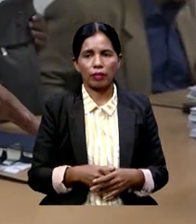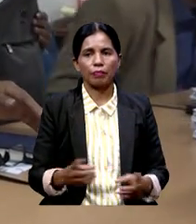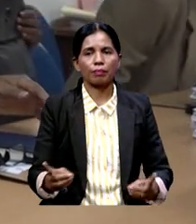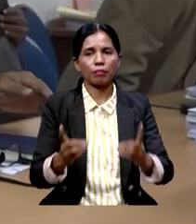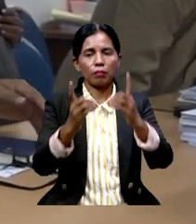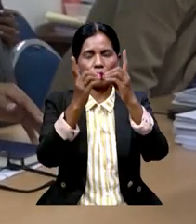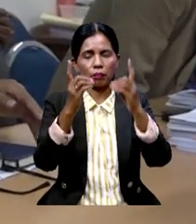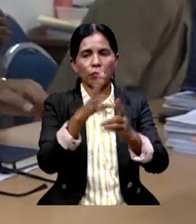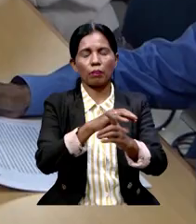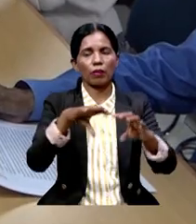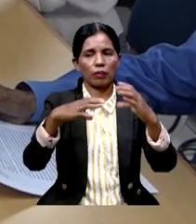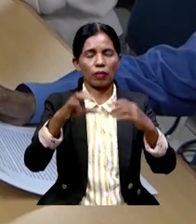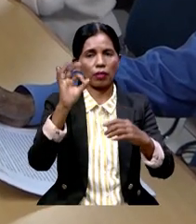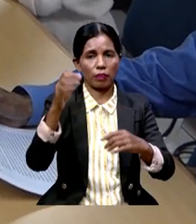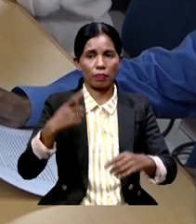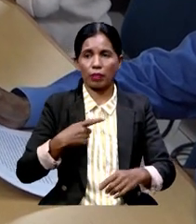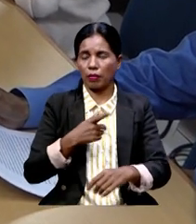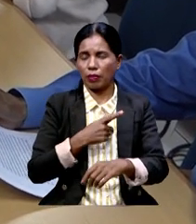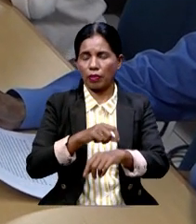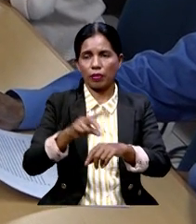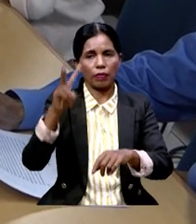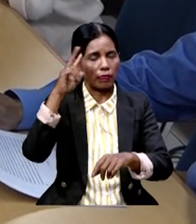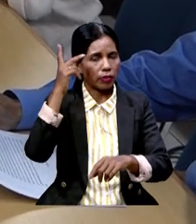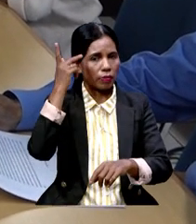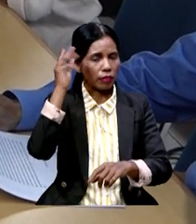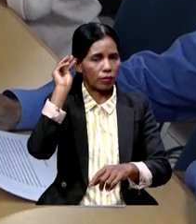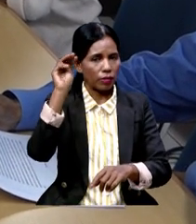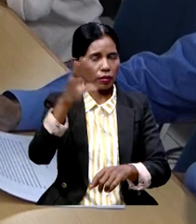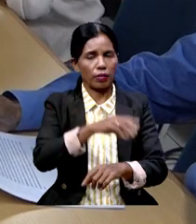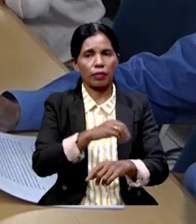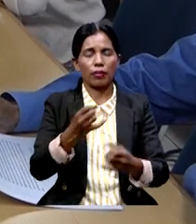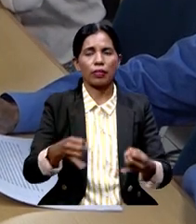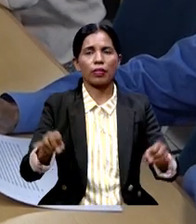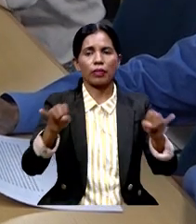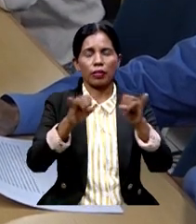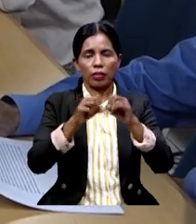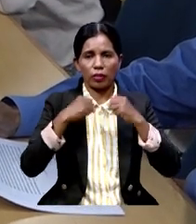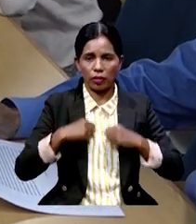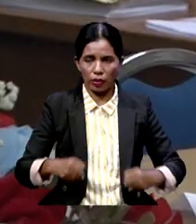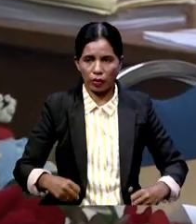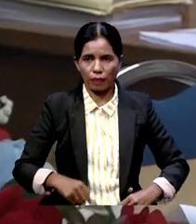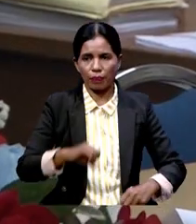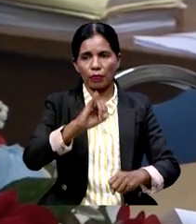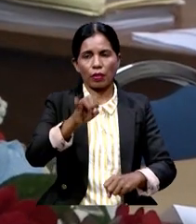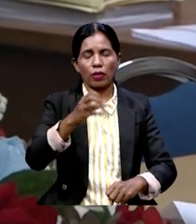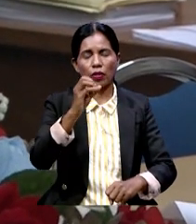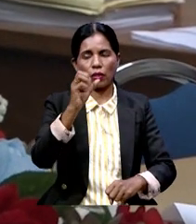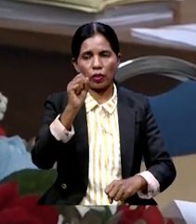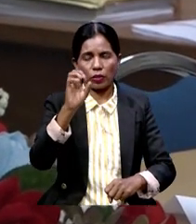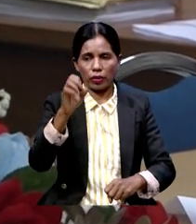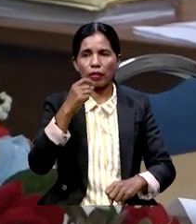com a Comissão F e Parlamento Nacional, vice-ministro para fortalecimento institucional Saúde, José dos Reis Magno,